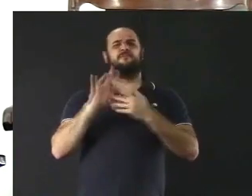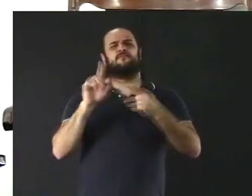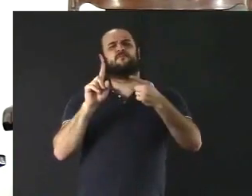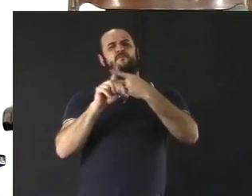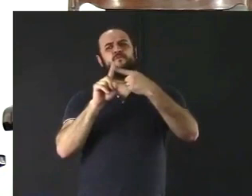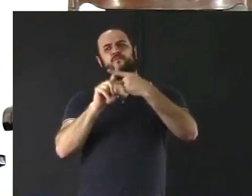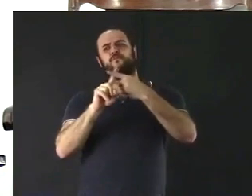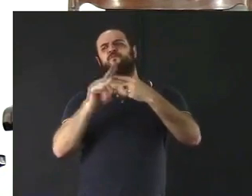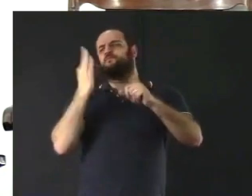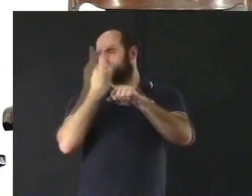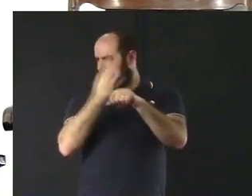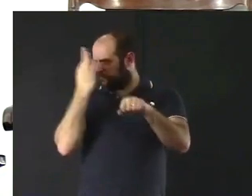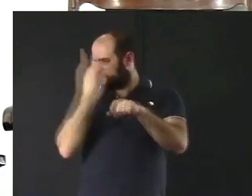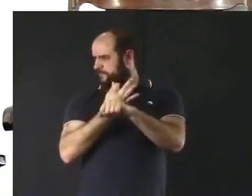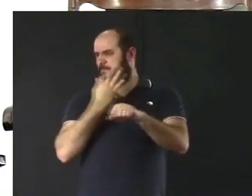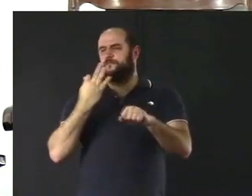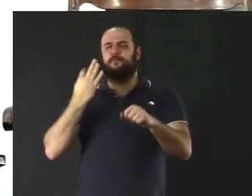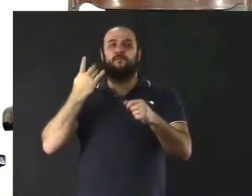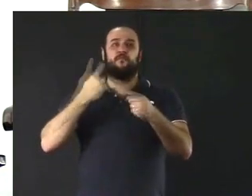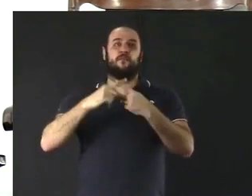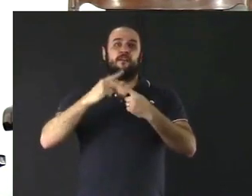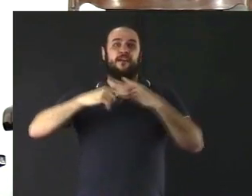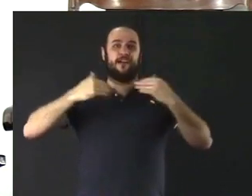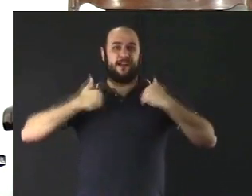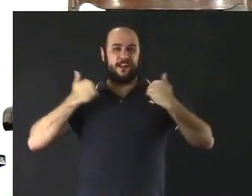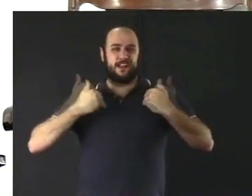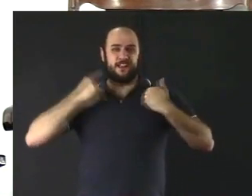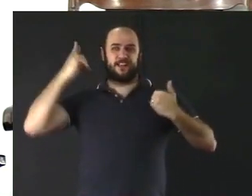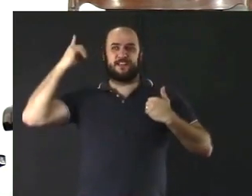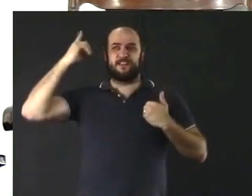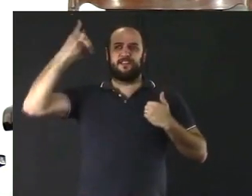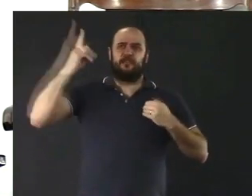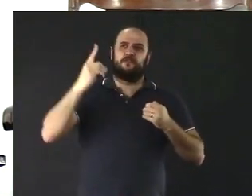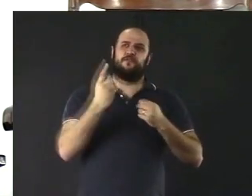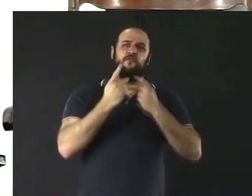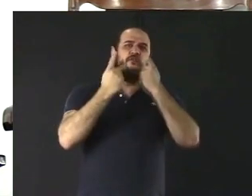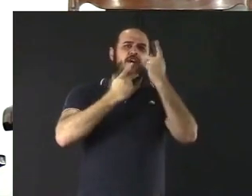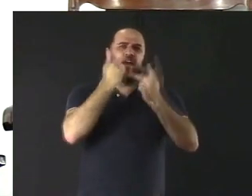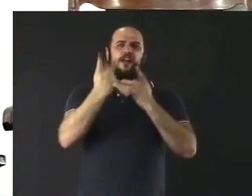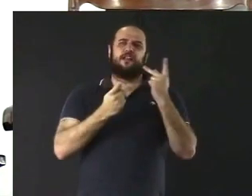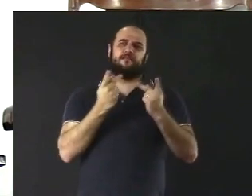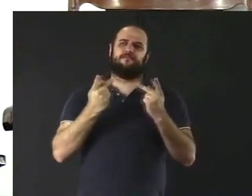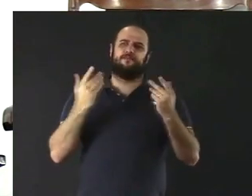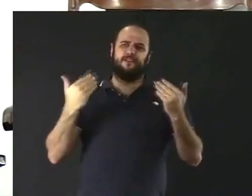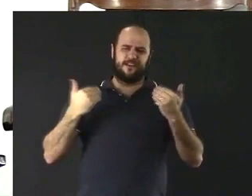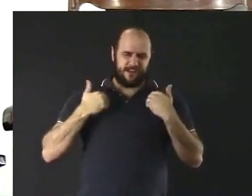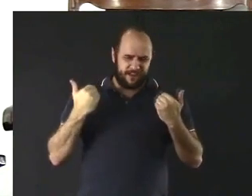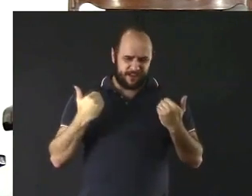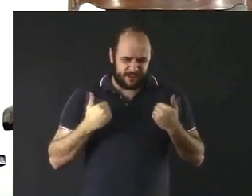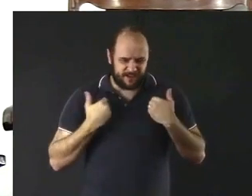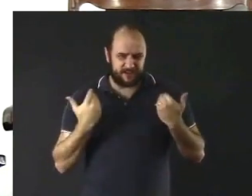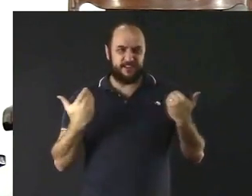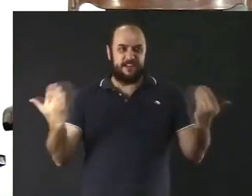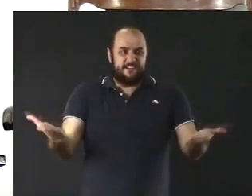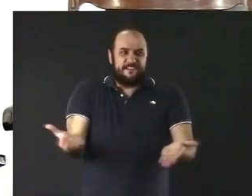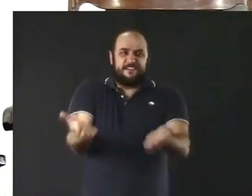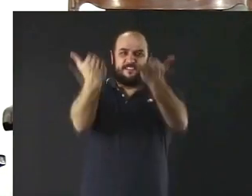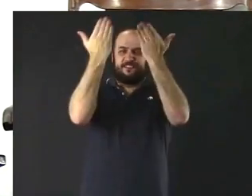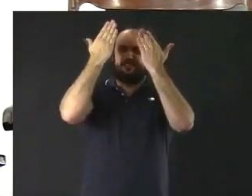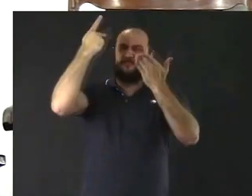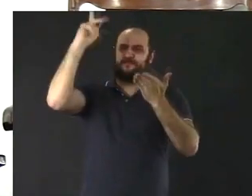da alegria que Deus havia proposto a ele. E no caso aqui, essa alegria é a sua